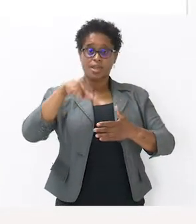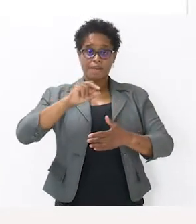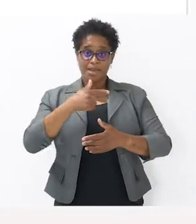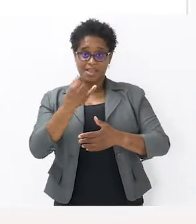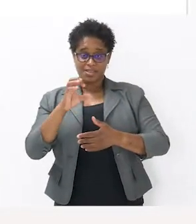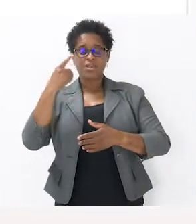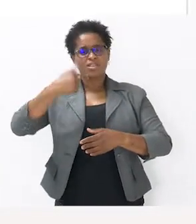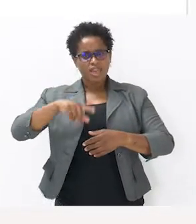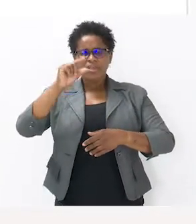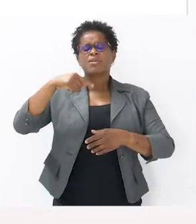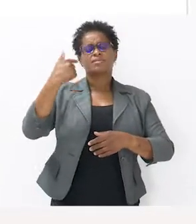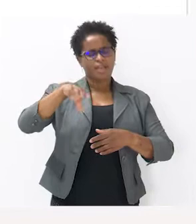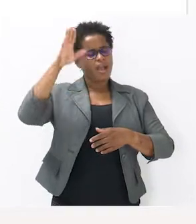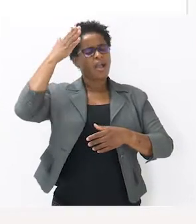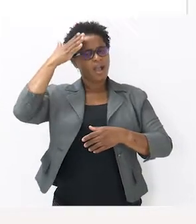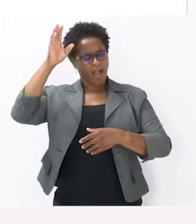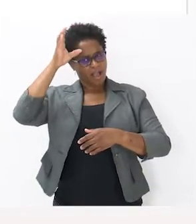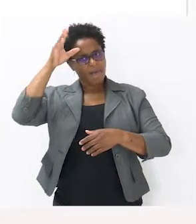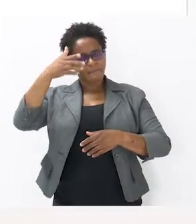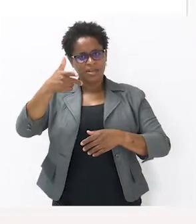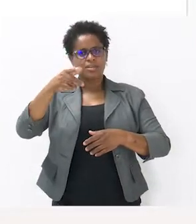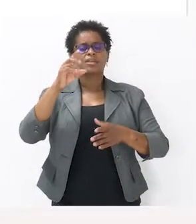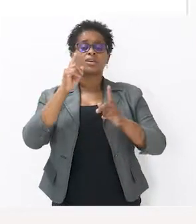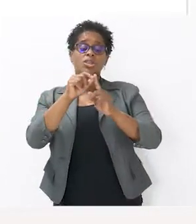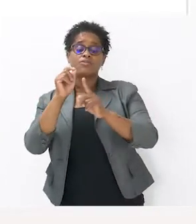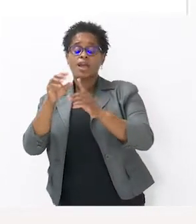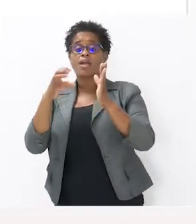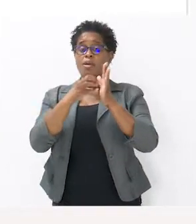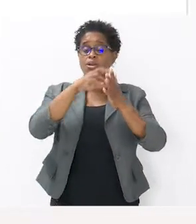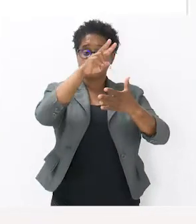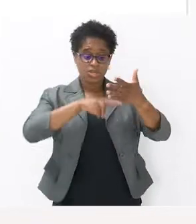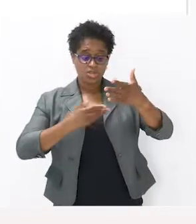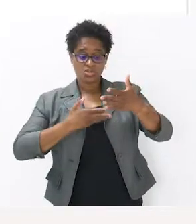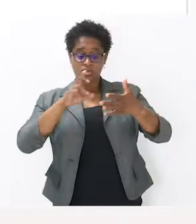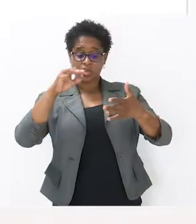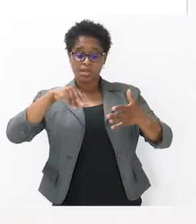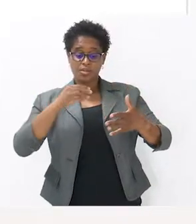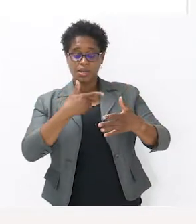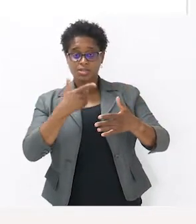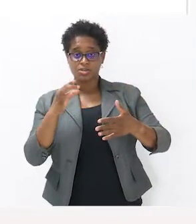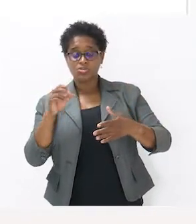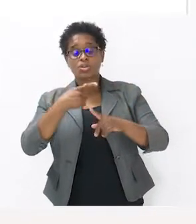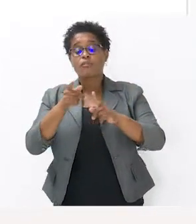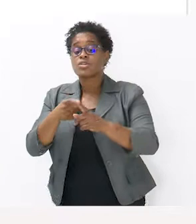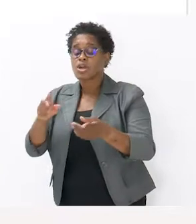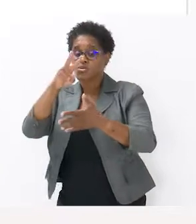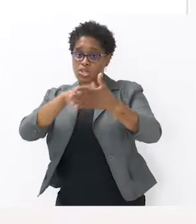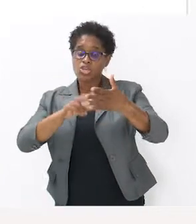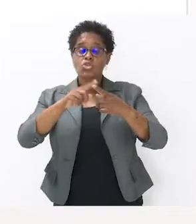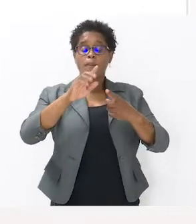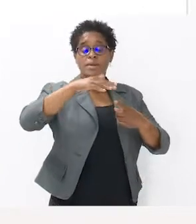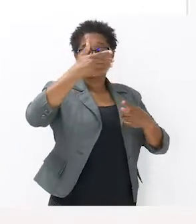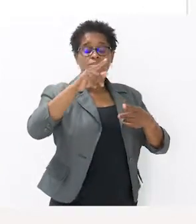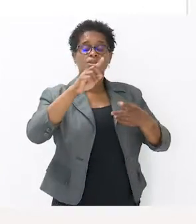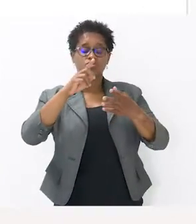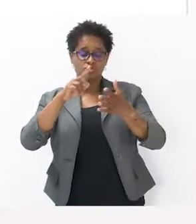ser capaz de identificar as marcas do texto dramático, diferenciar o texto principal do texto